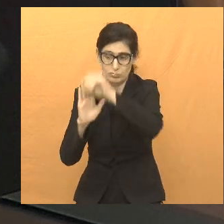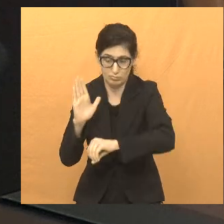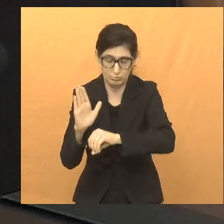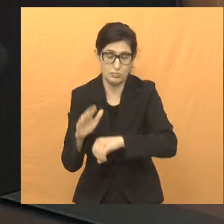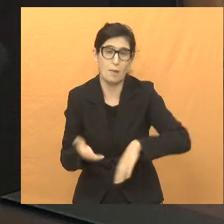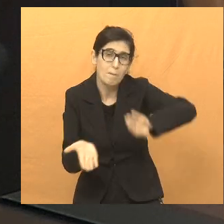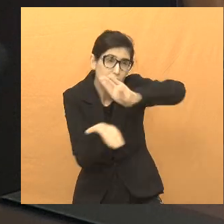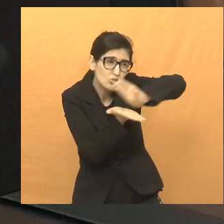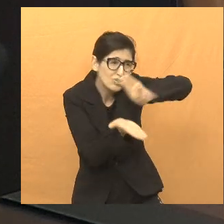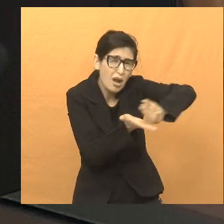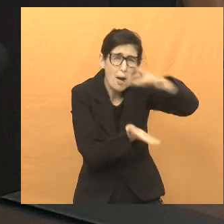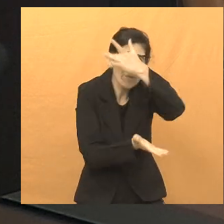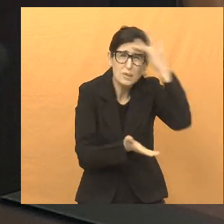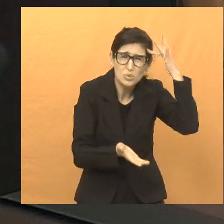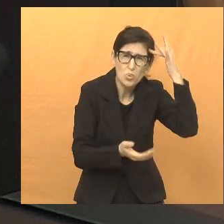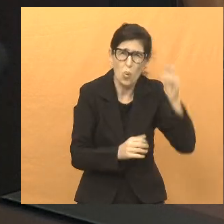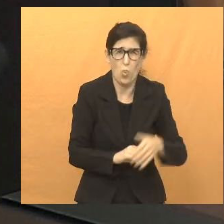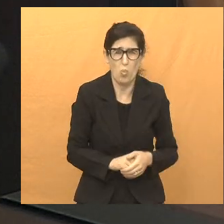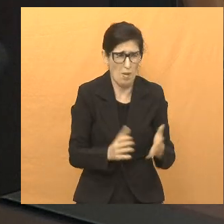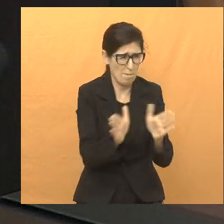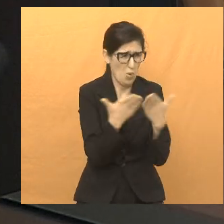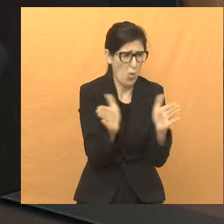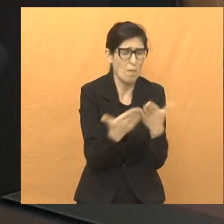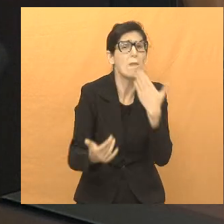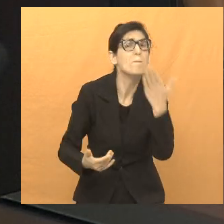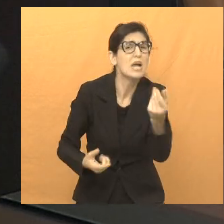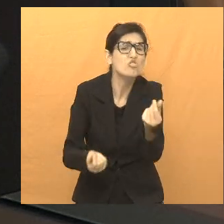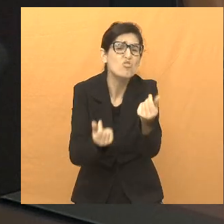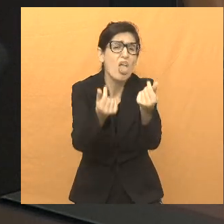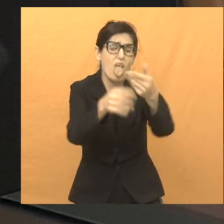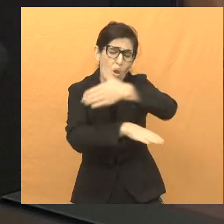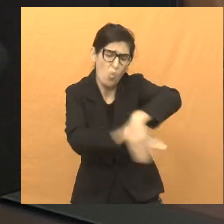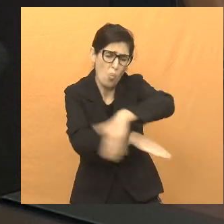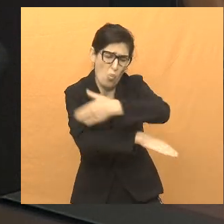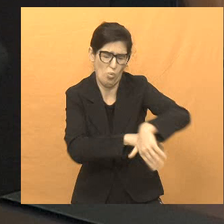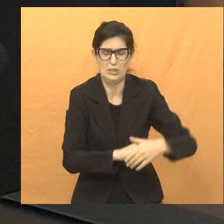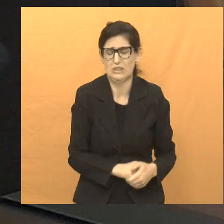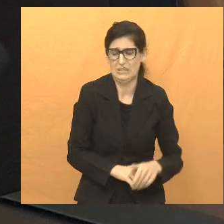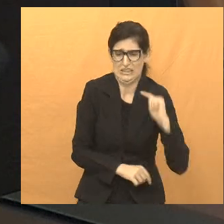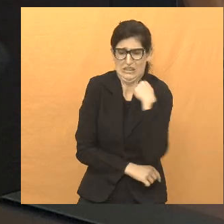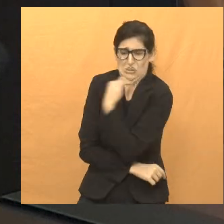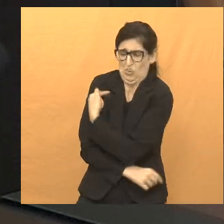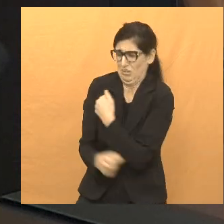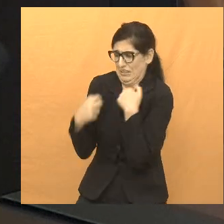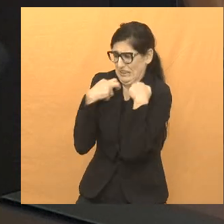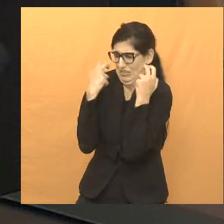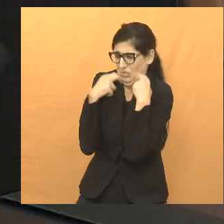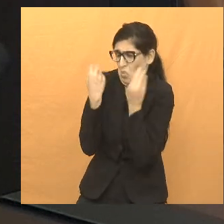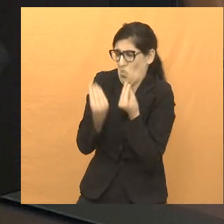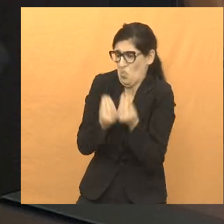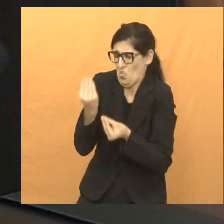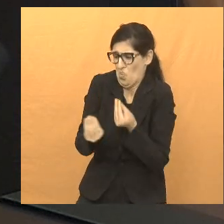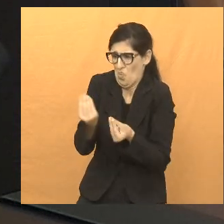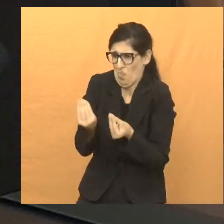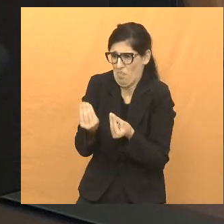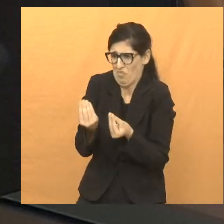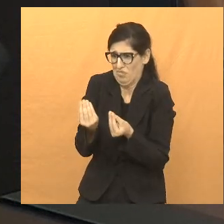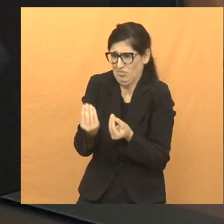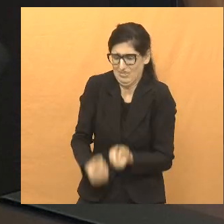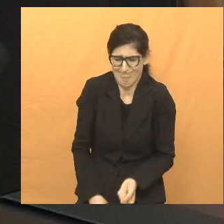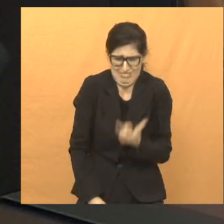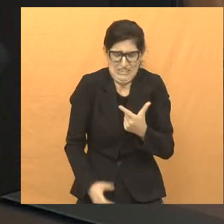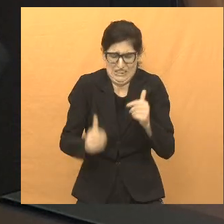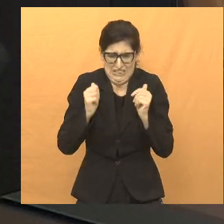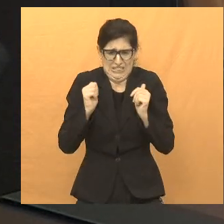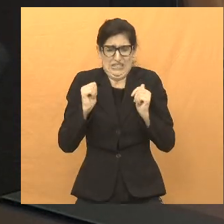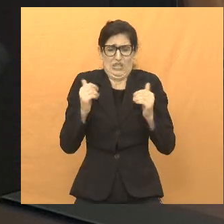ruim para o vereador. Entendeu? Então eu gostaria de saber essas duas respostas, porque além do Mercadão, e também